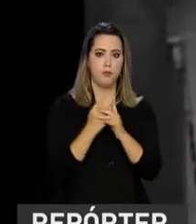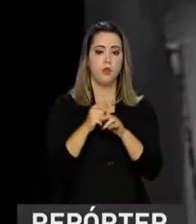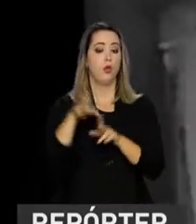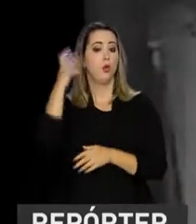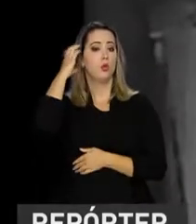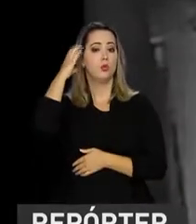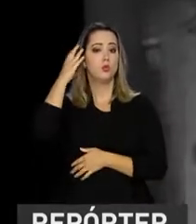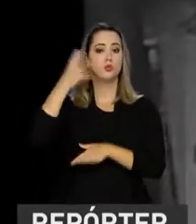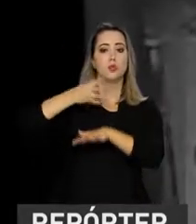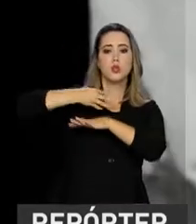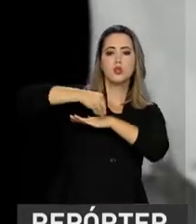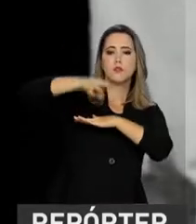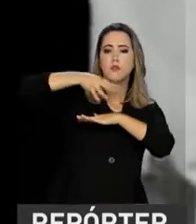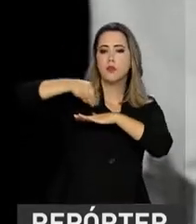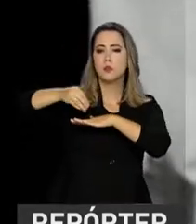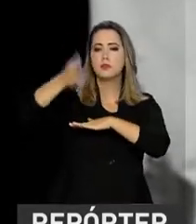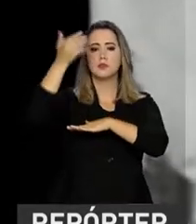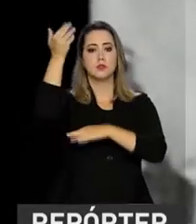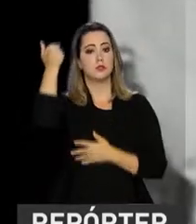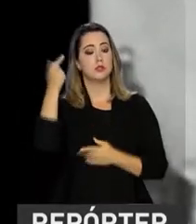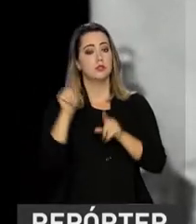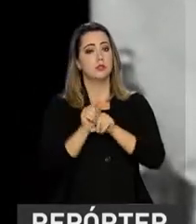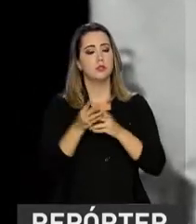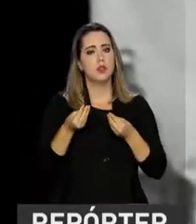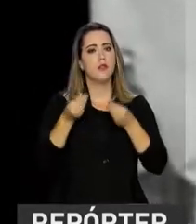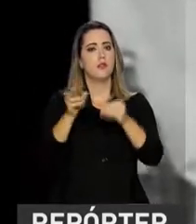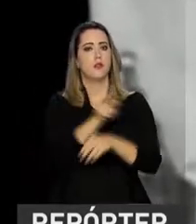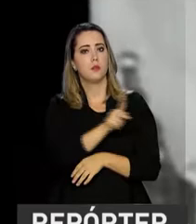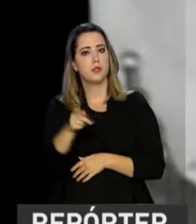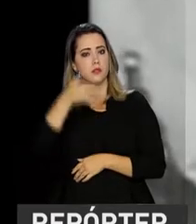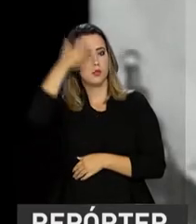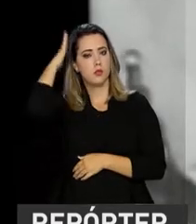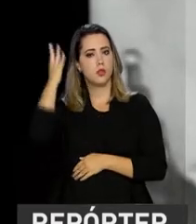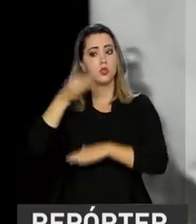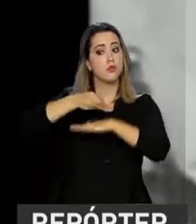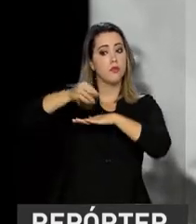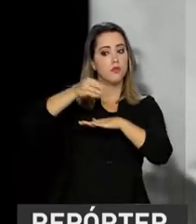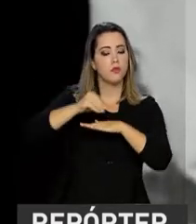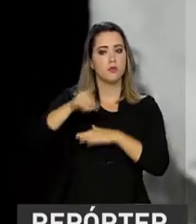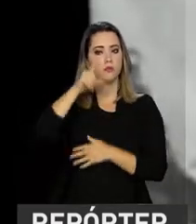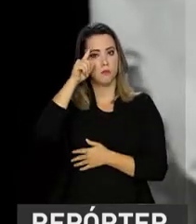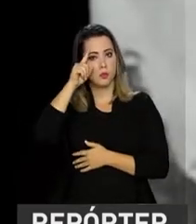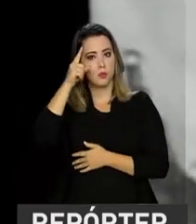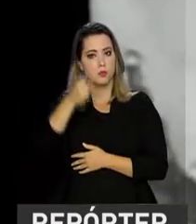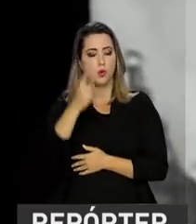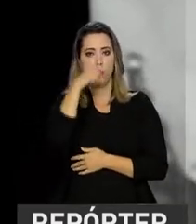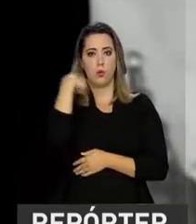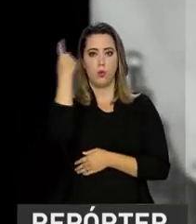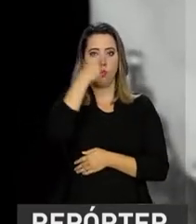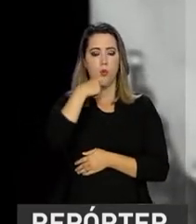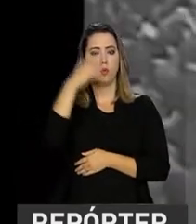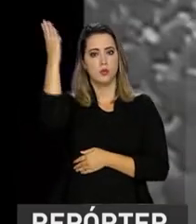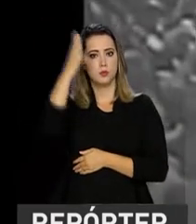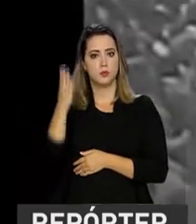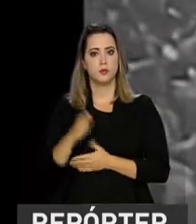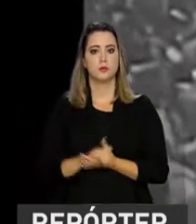de informação da época, levava os atos do presidente da República na obrigatória Hora do